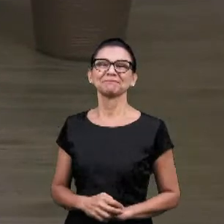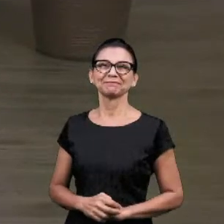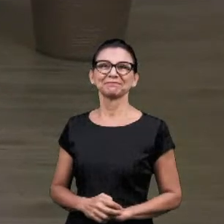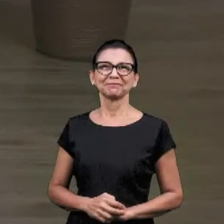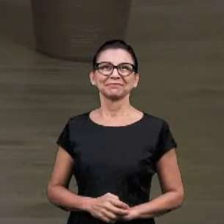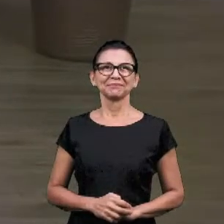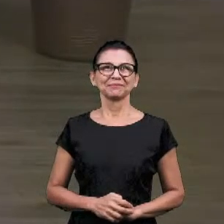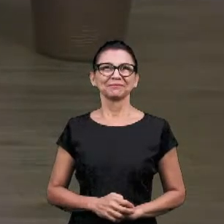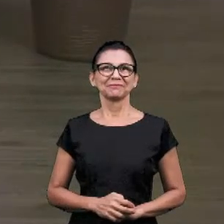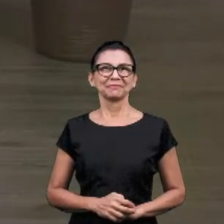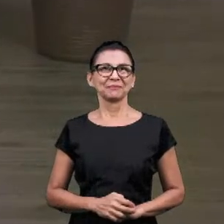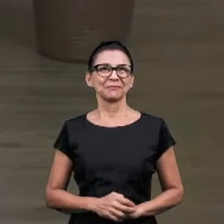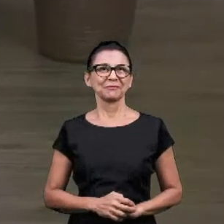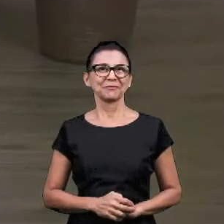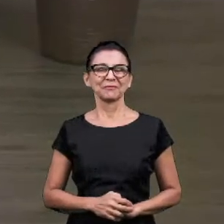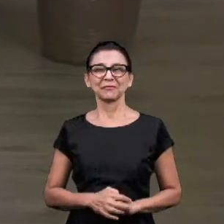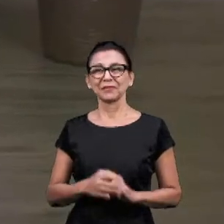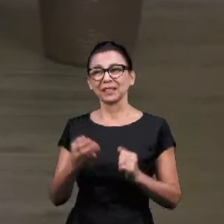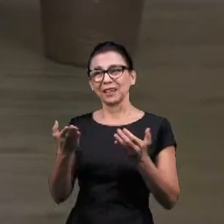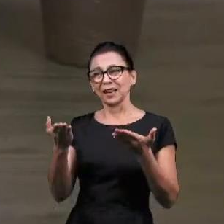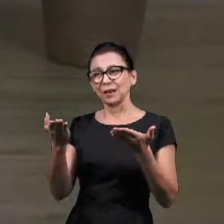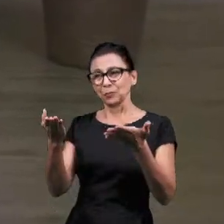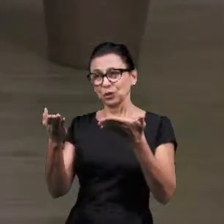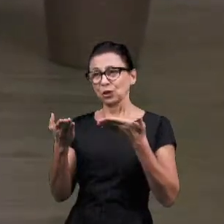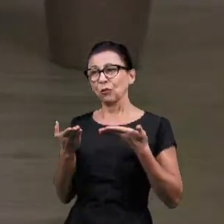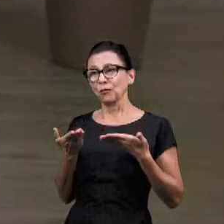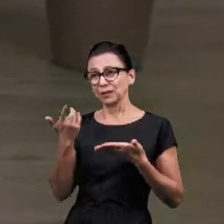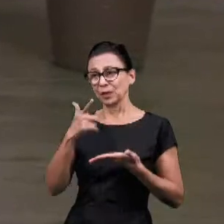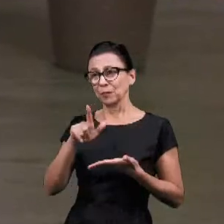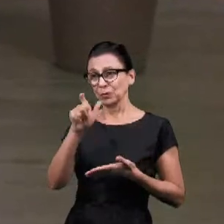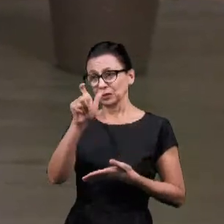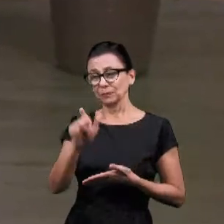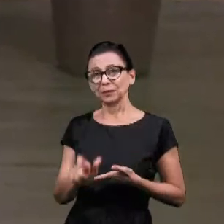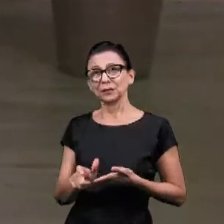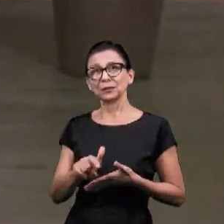pouquinho. Ainda dá para convidar mais um, né? Dá para convidar. Tem 10 minutos para convidar